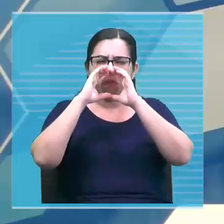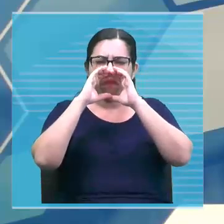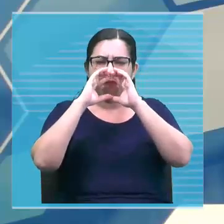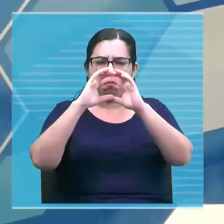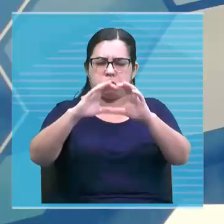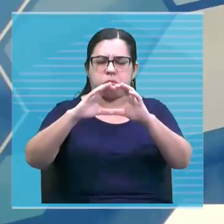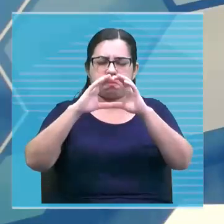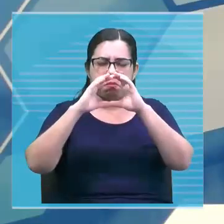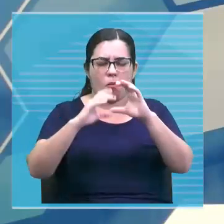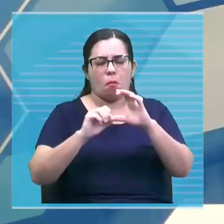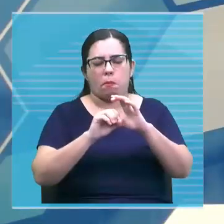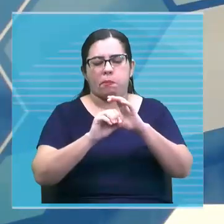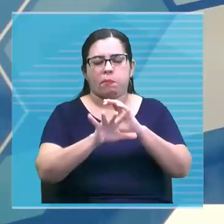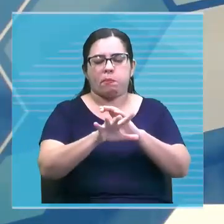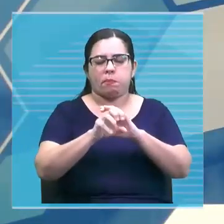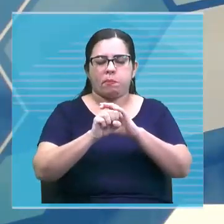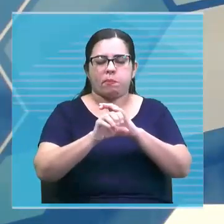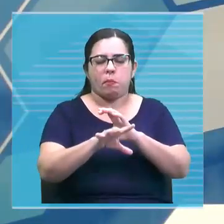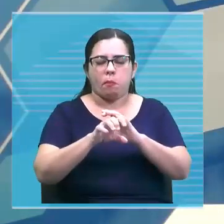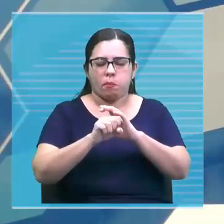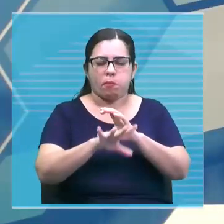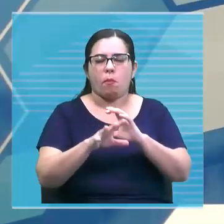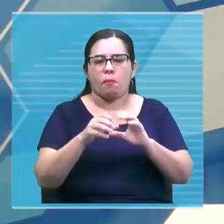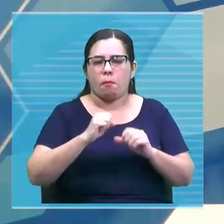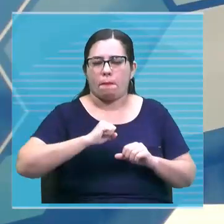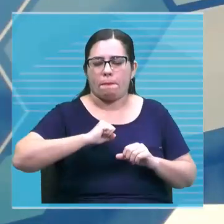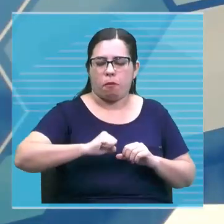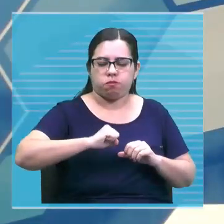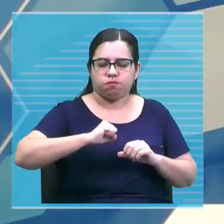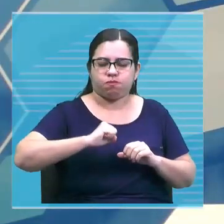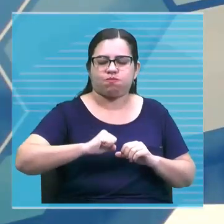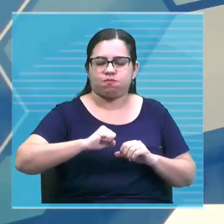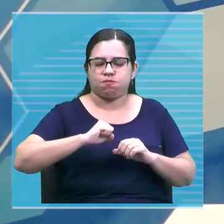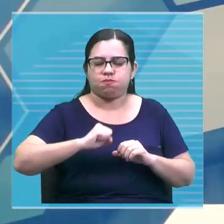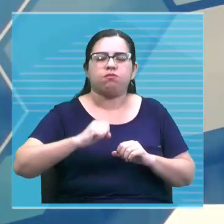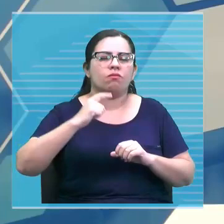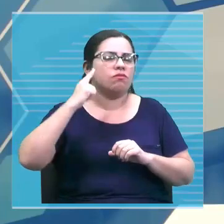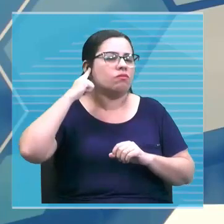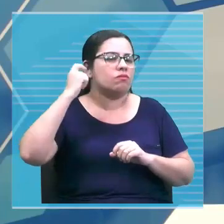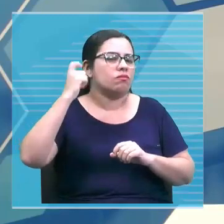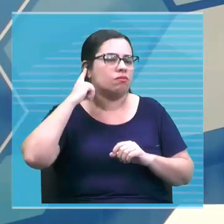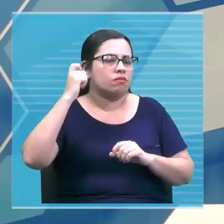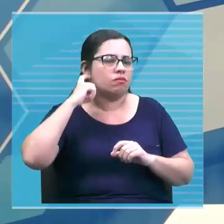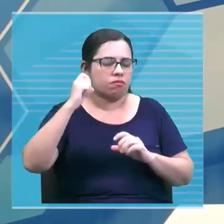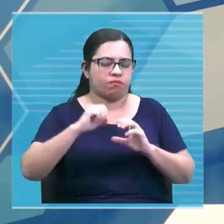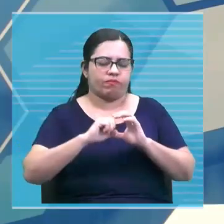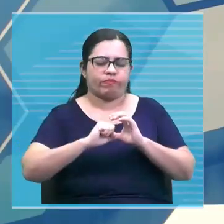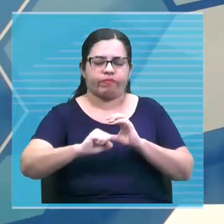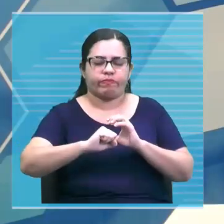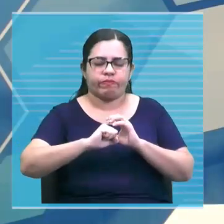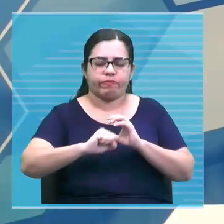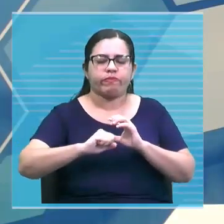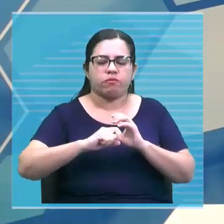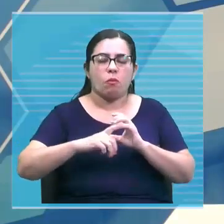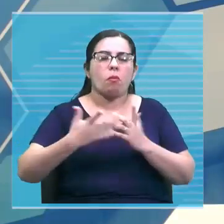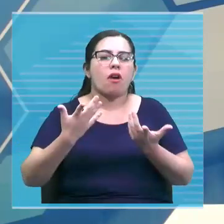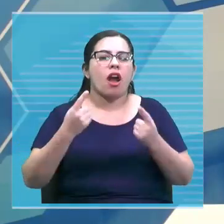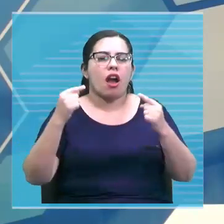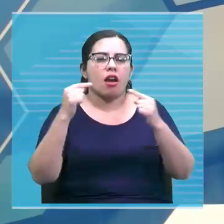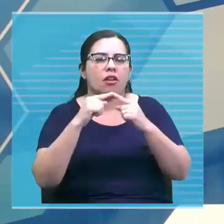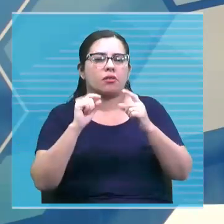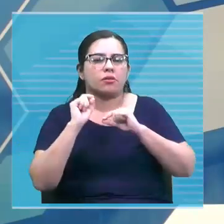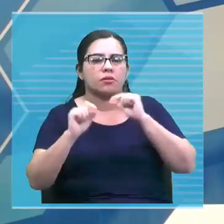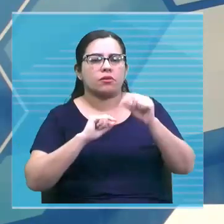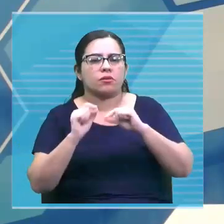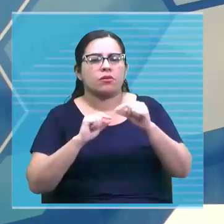pulsa né para frente e para trás Beleza então essa seria a vibração